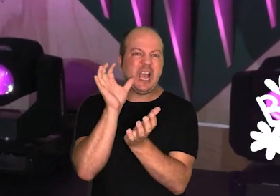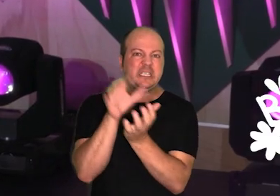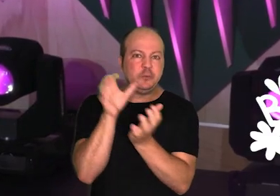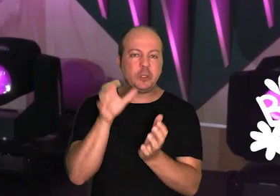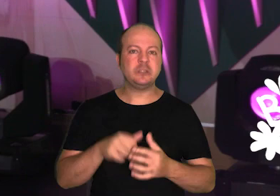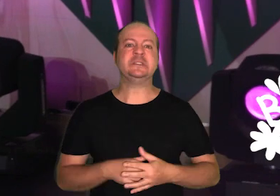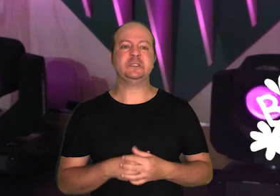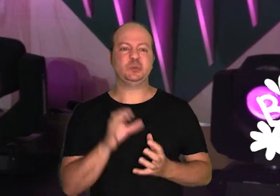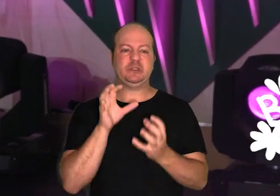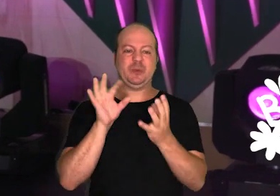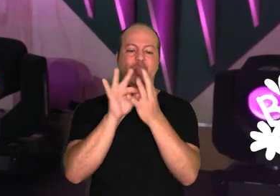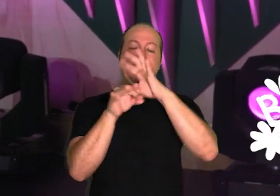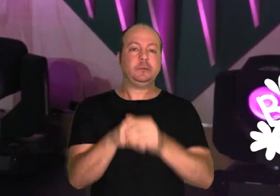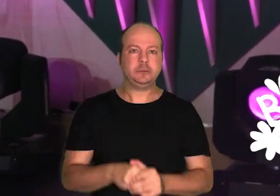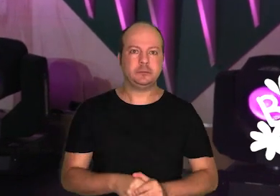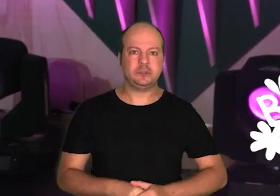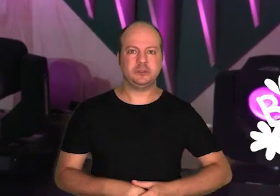carnívora.